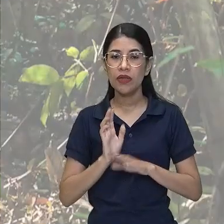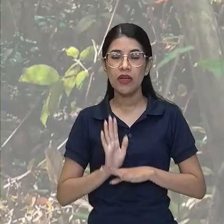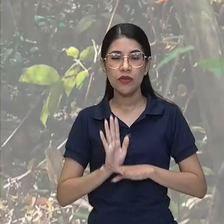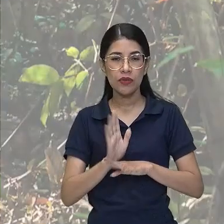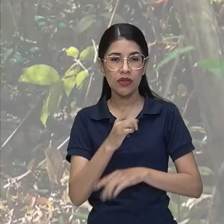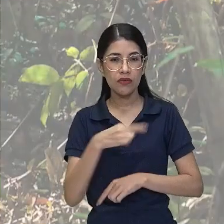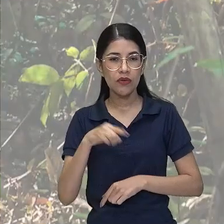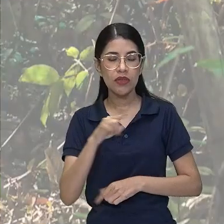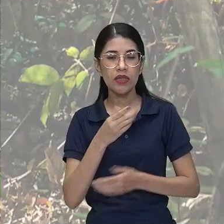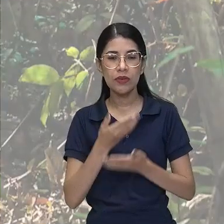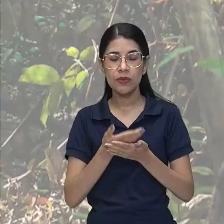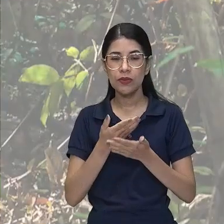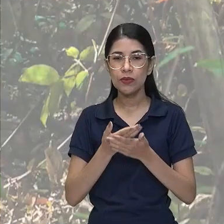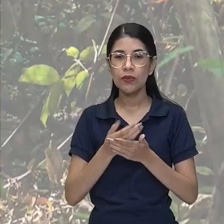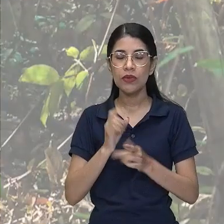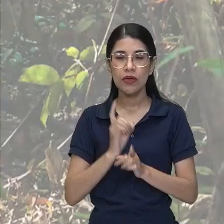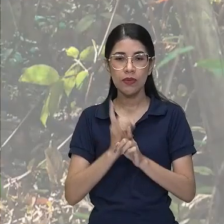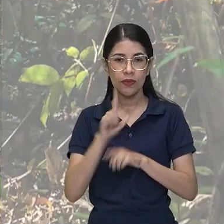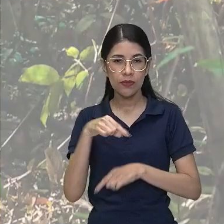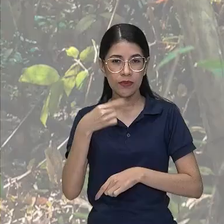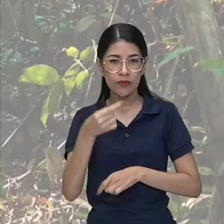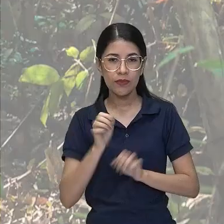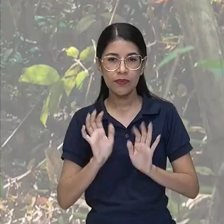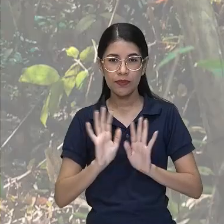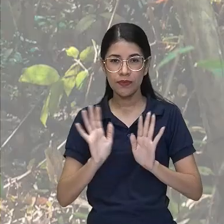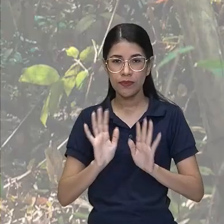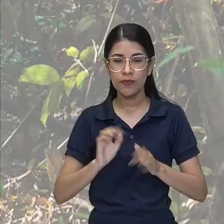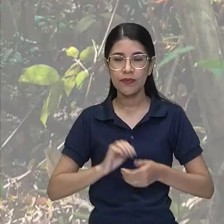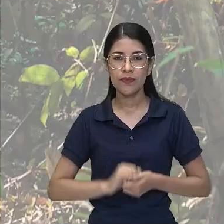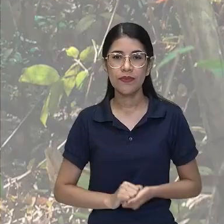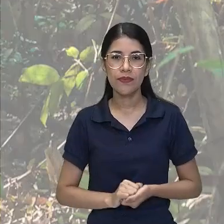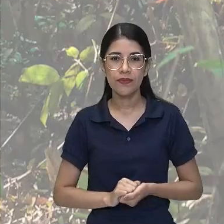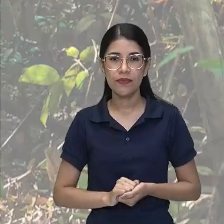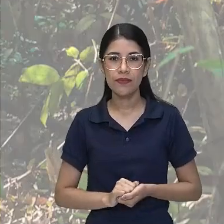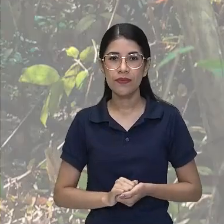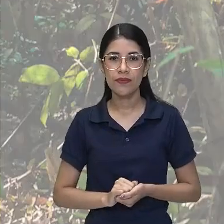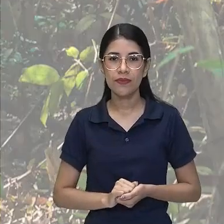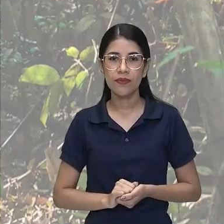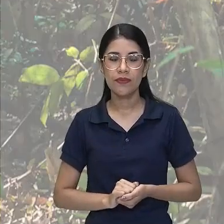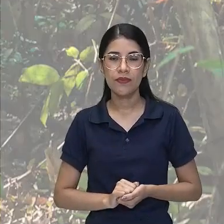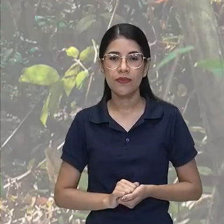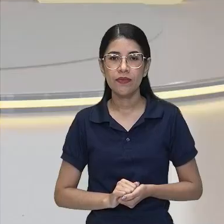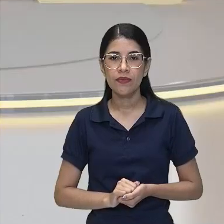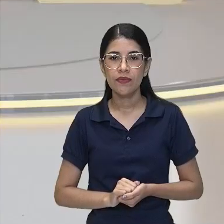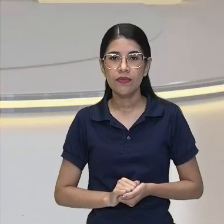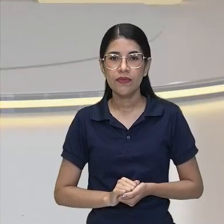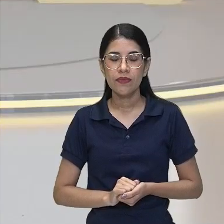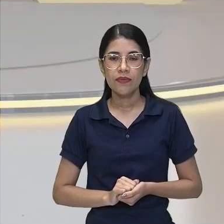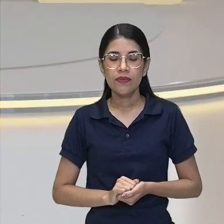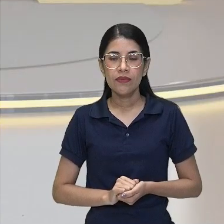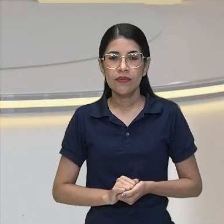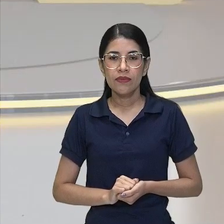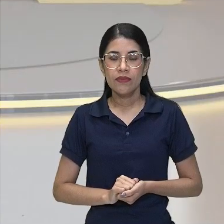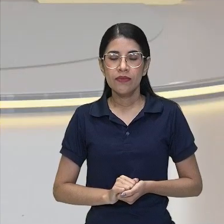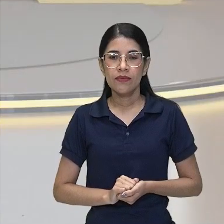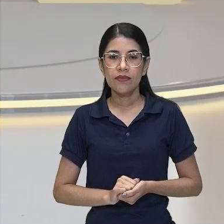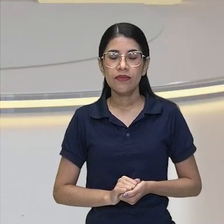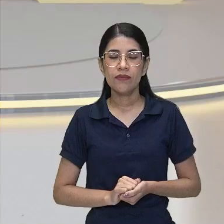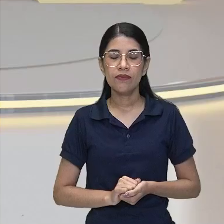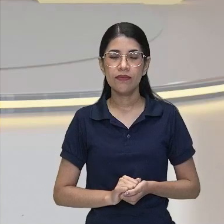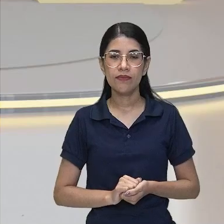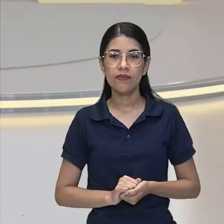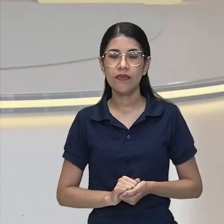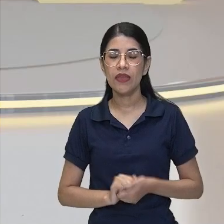com os estudos de vocês e até uma próxima oportunidade. Tchau, tchau. Fiquem bem. Muito bem,